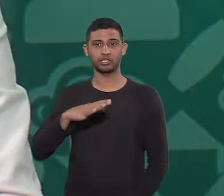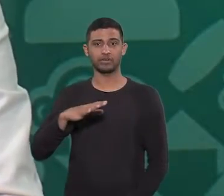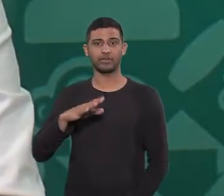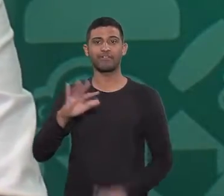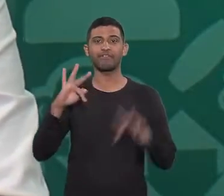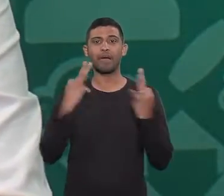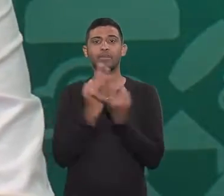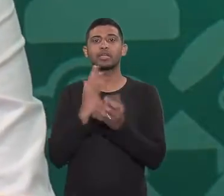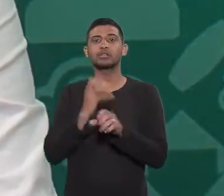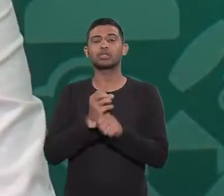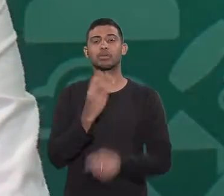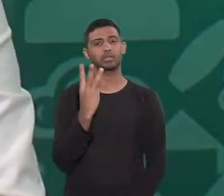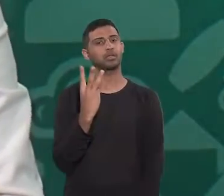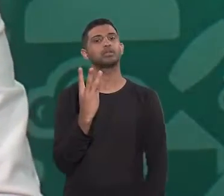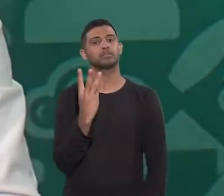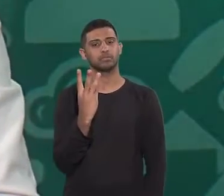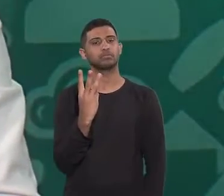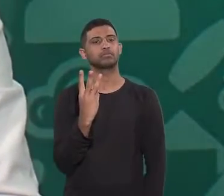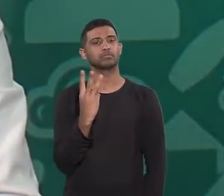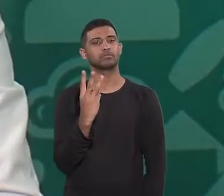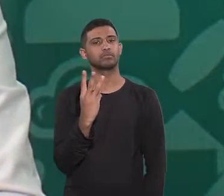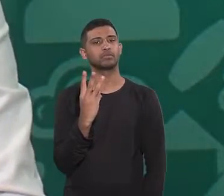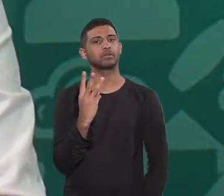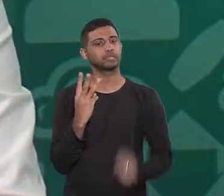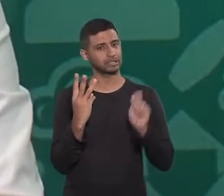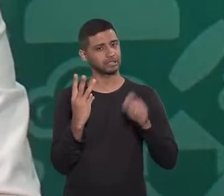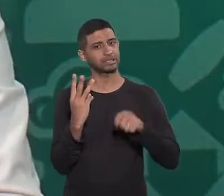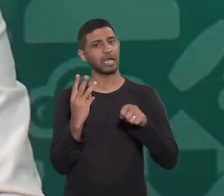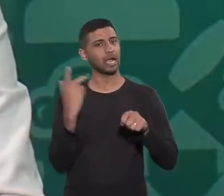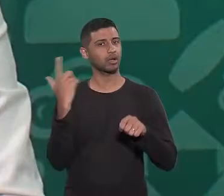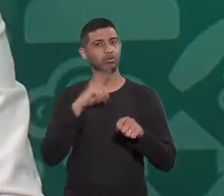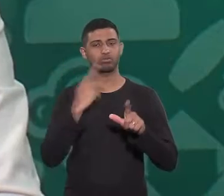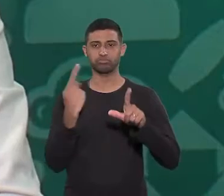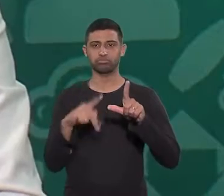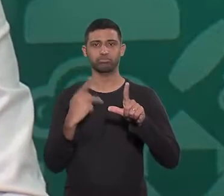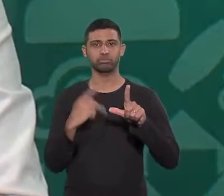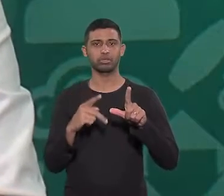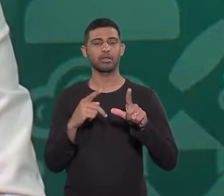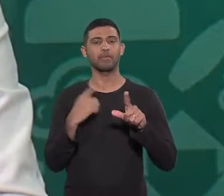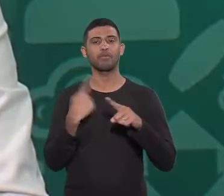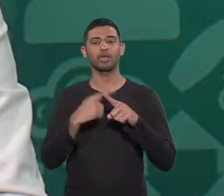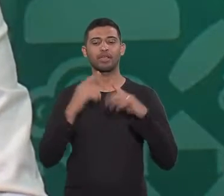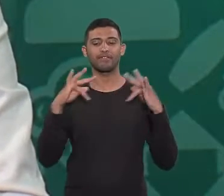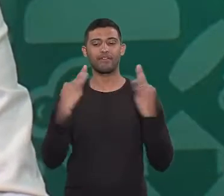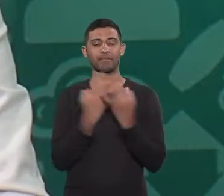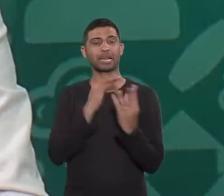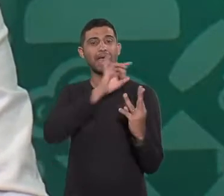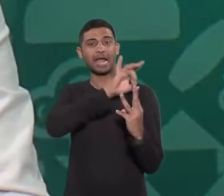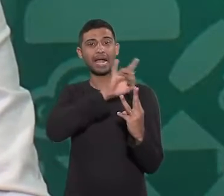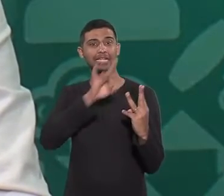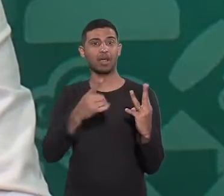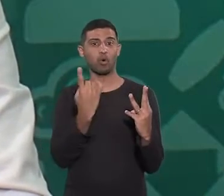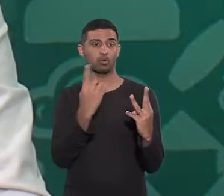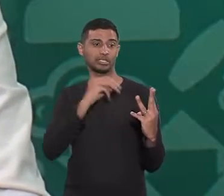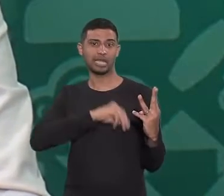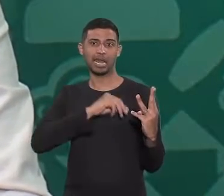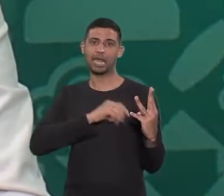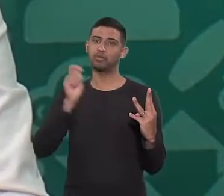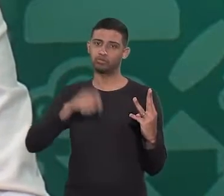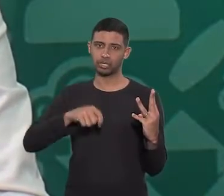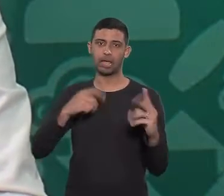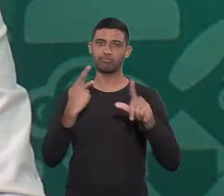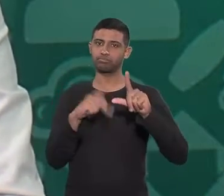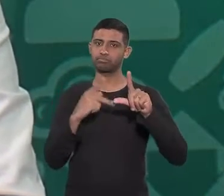salários, mas tem 3 pessoas na família, ou seja, ele está dentro do que é a média da renda per capita daquela família. Então é